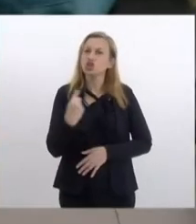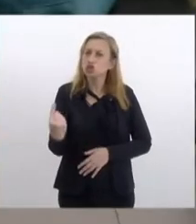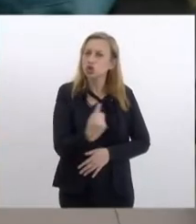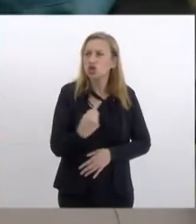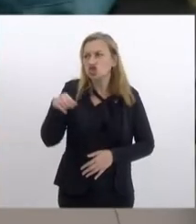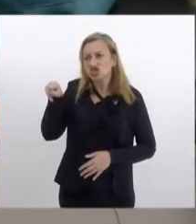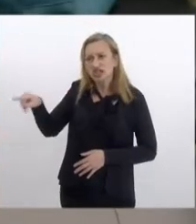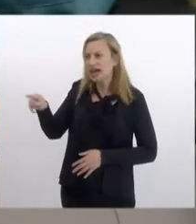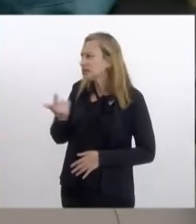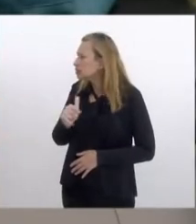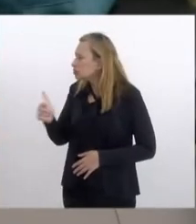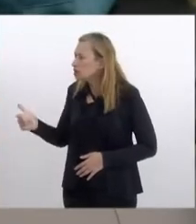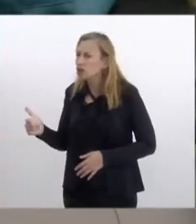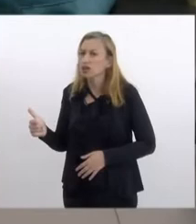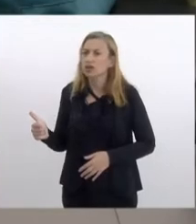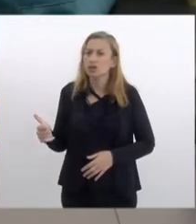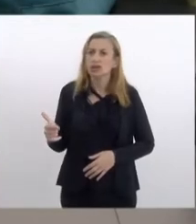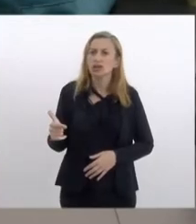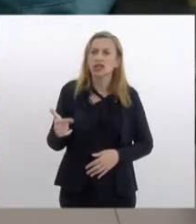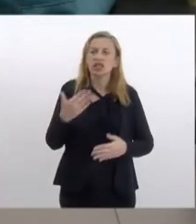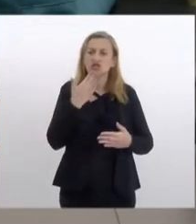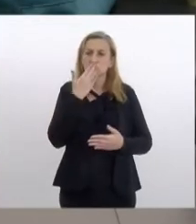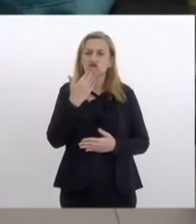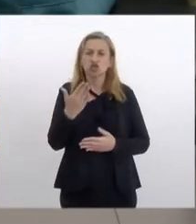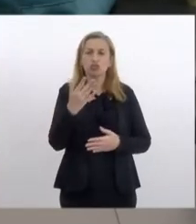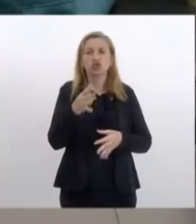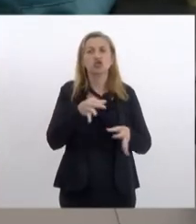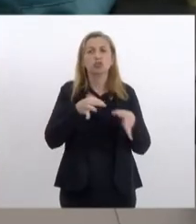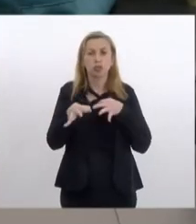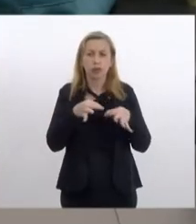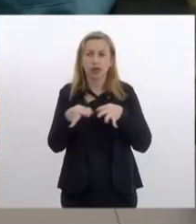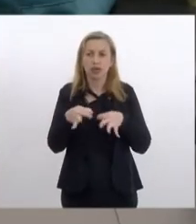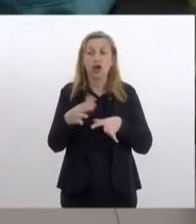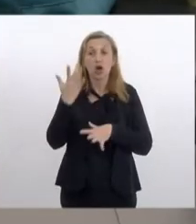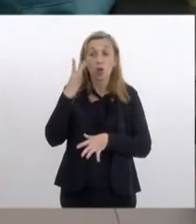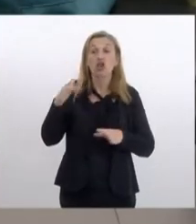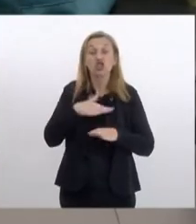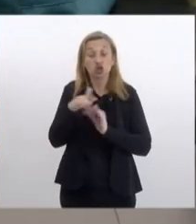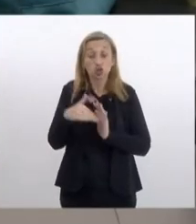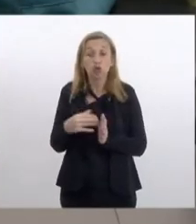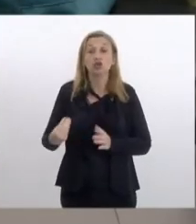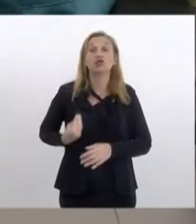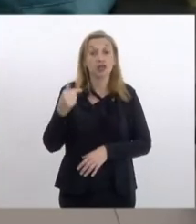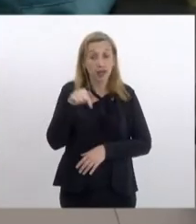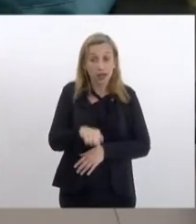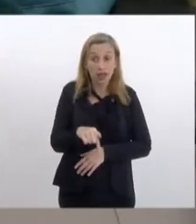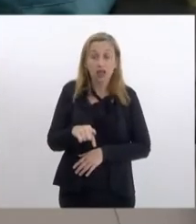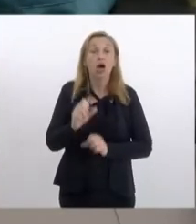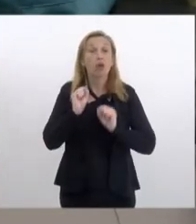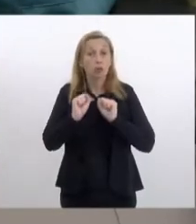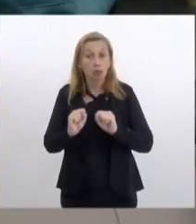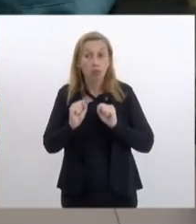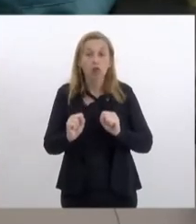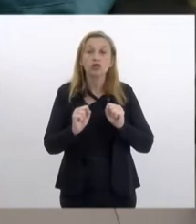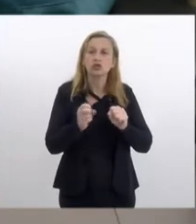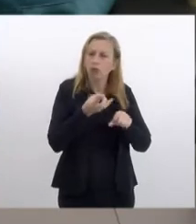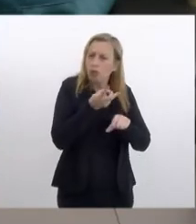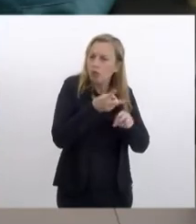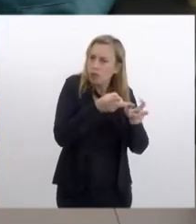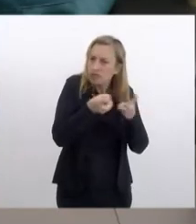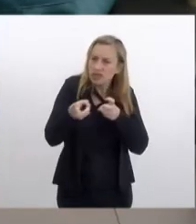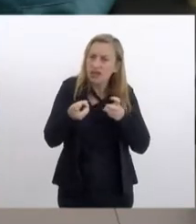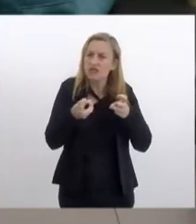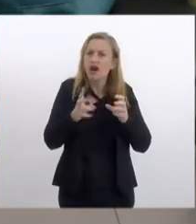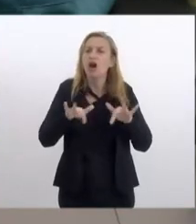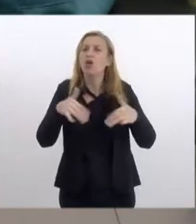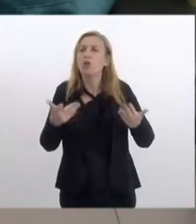lá não temos esse tipo de programa. E isso, acho que todos que estão aqui participando podem verificar. Quando